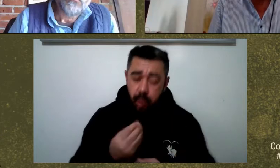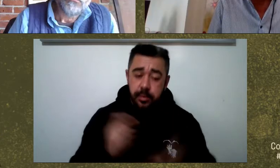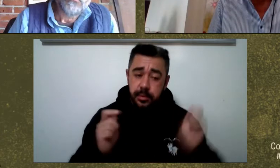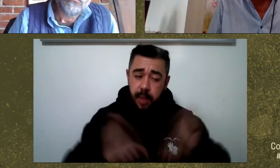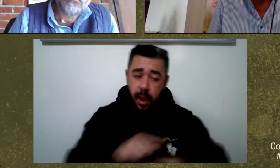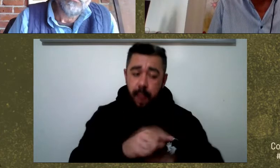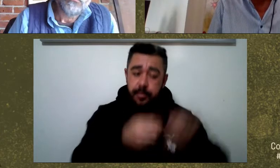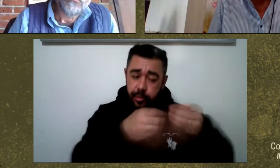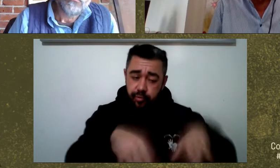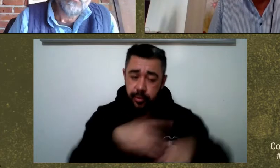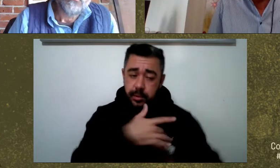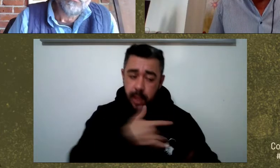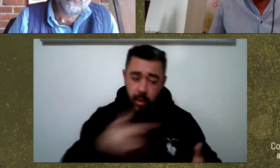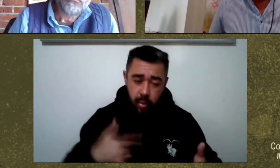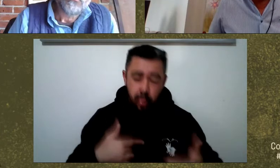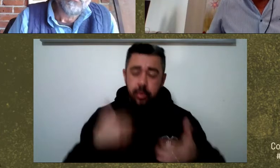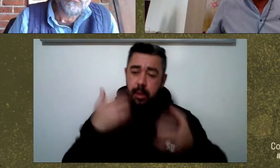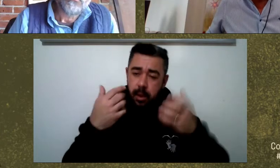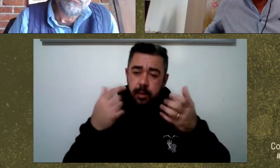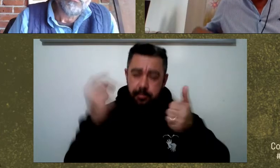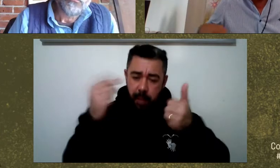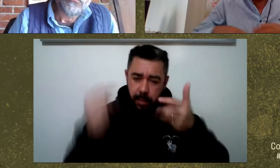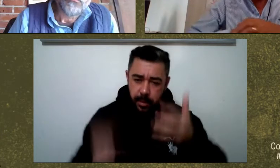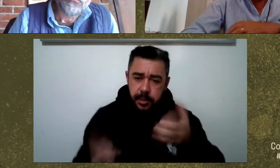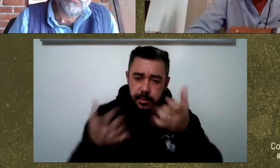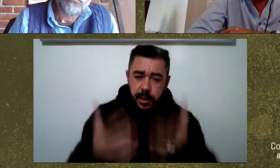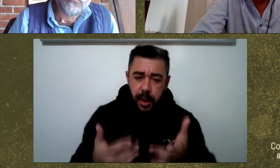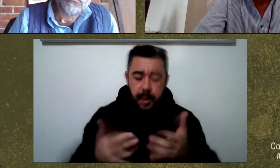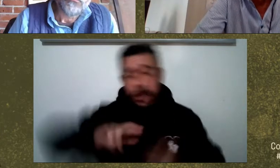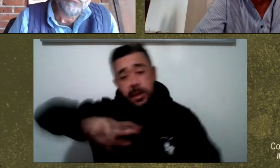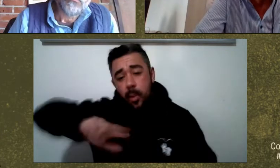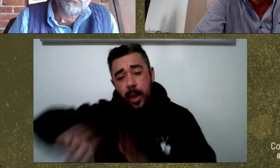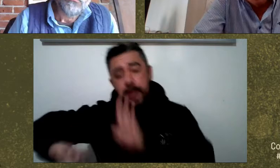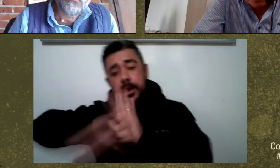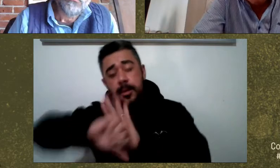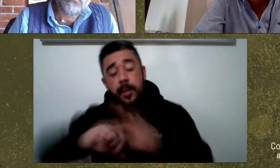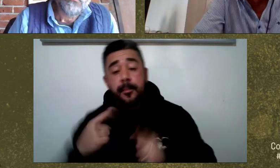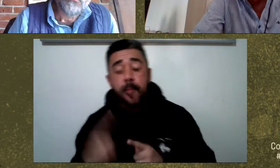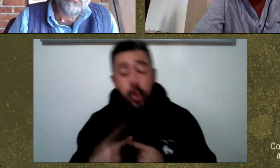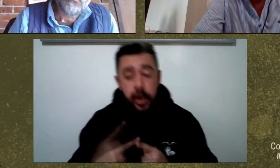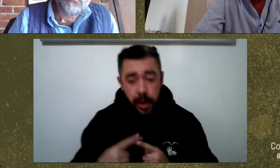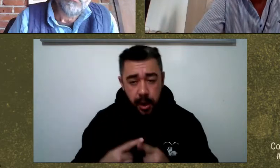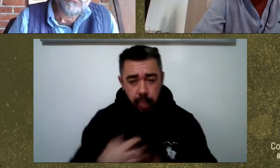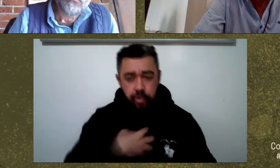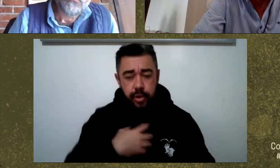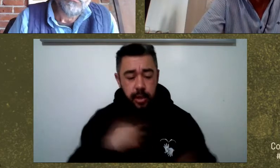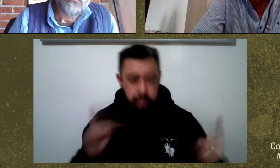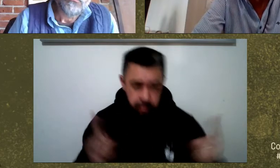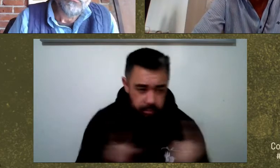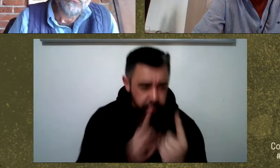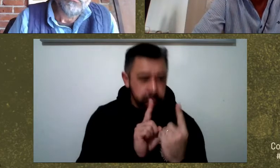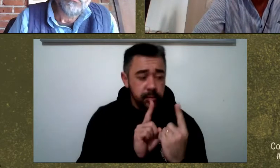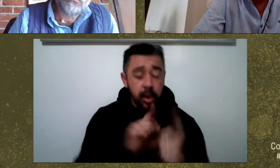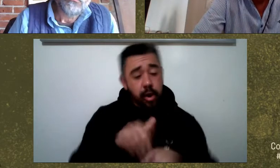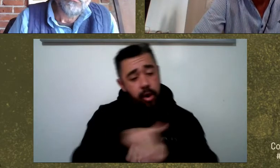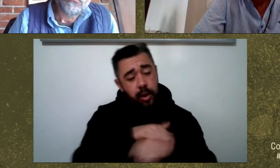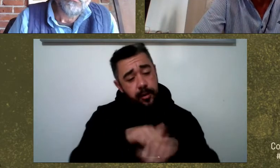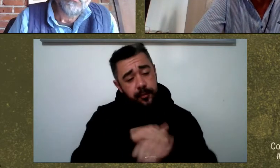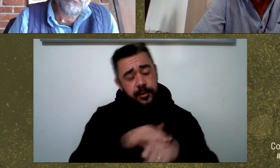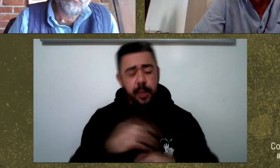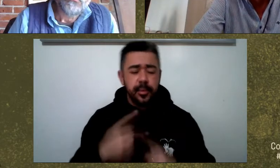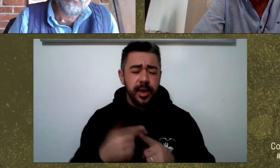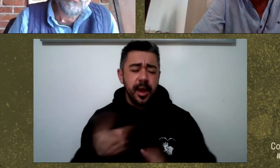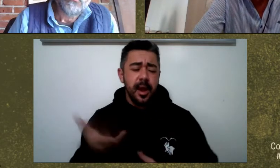muito mais do que o criminal. Porque aquilo que era a abordagem criminalizadora, de perseguição,